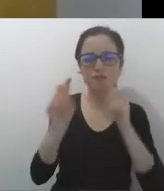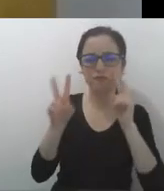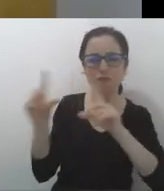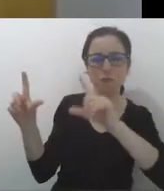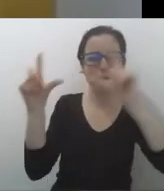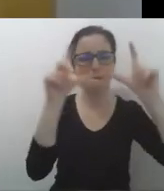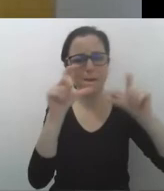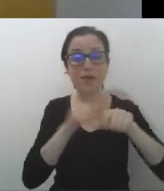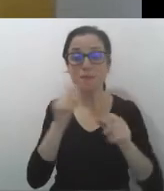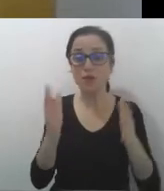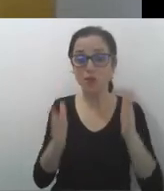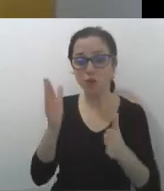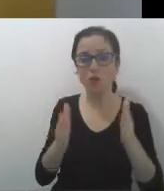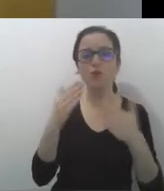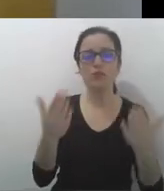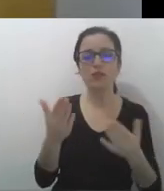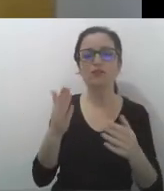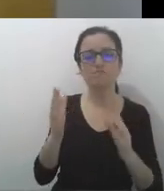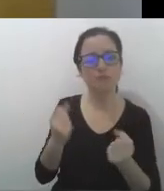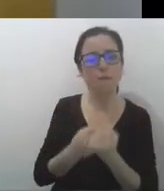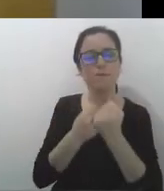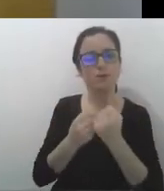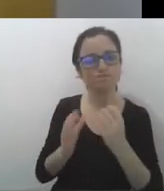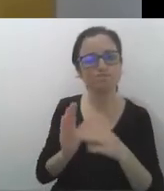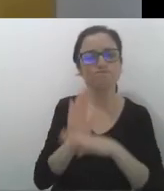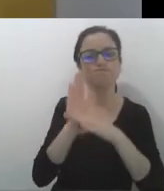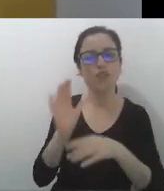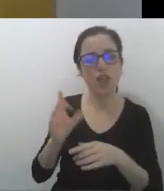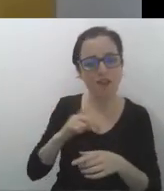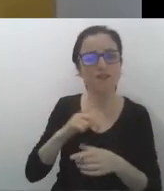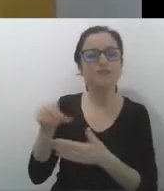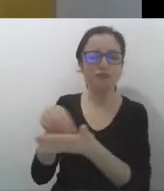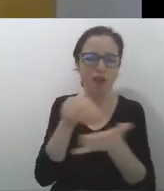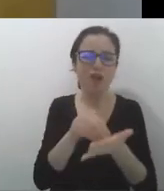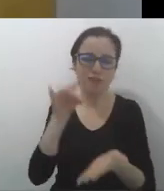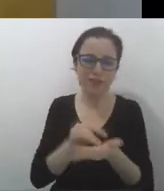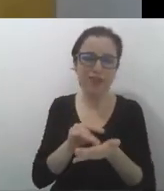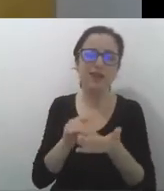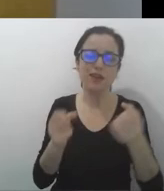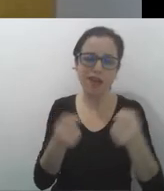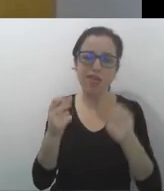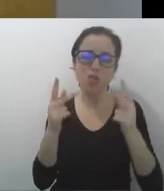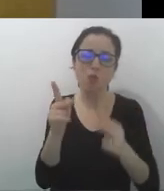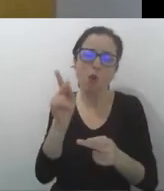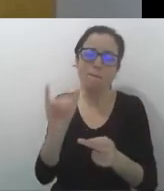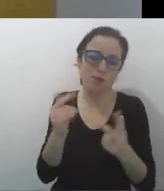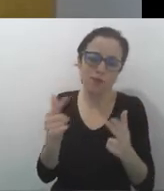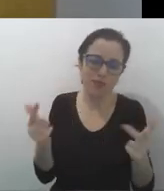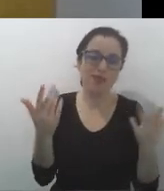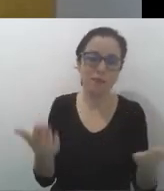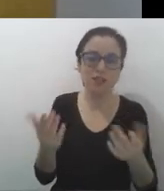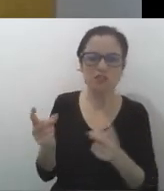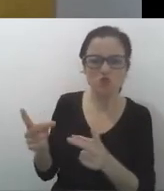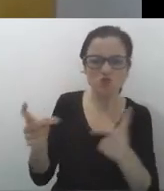fotos desse período, a adesão que houve, faltava, na verdade, um veículo como a Kombi aqui, né? Foi